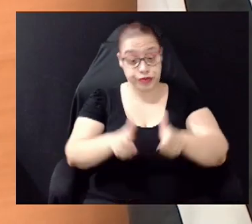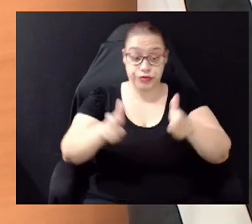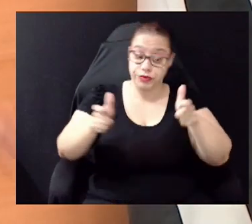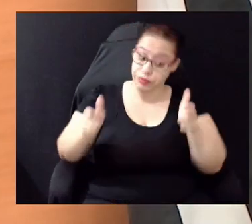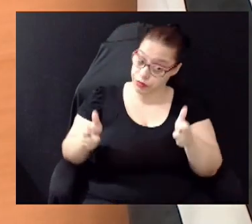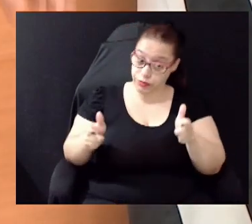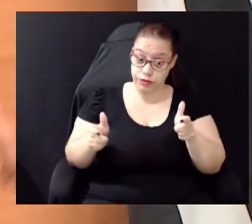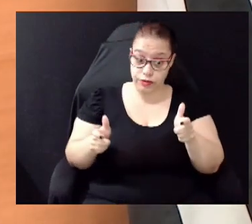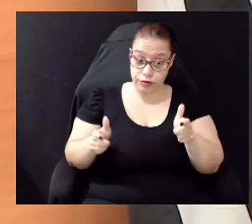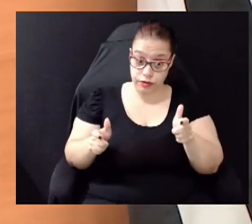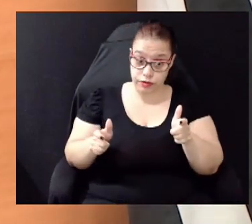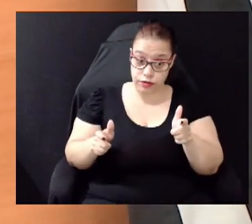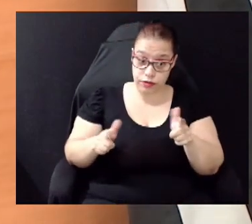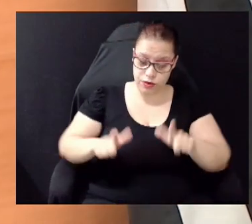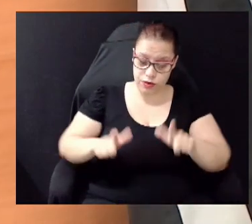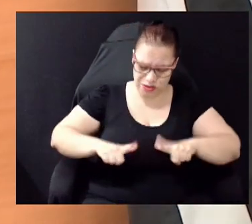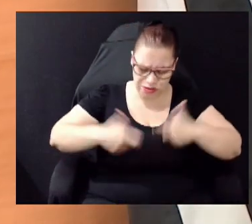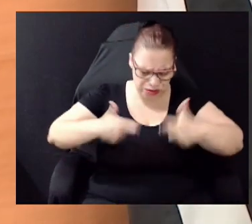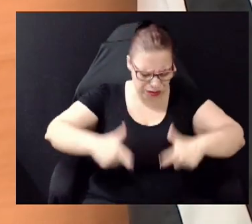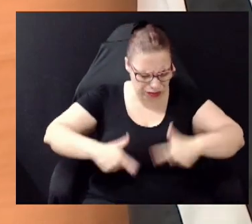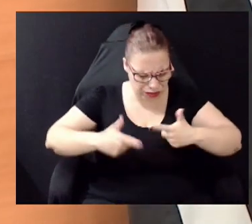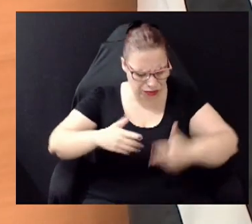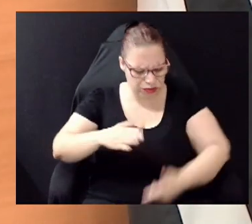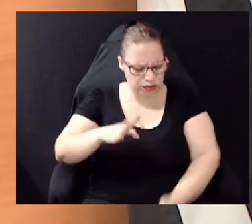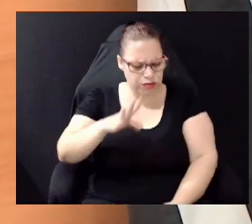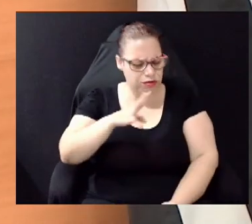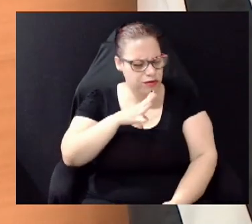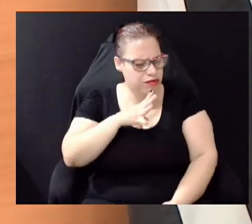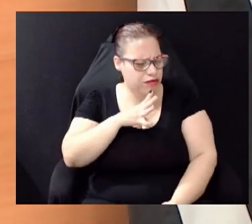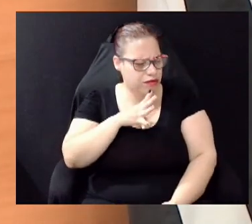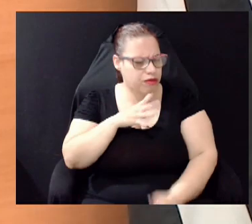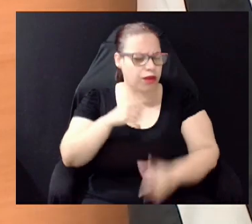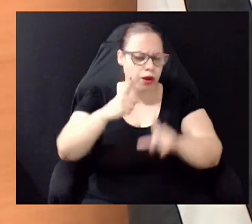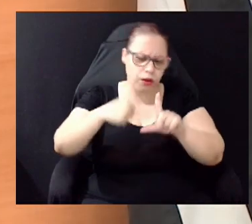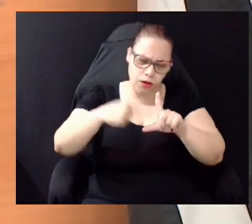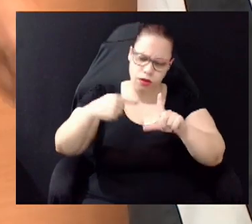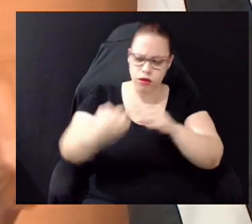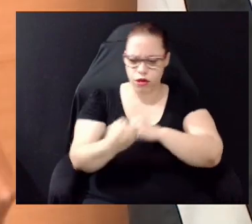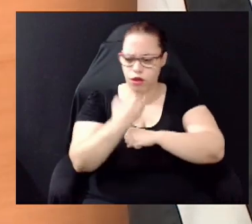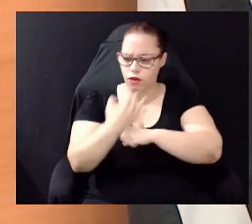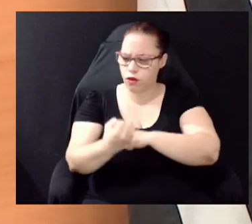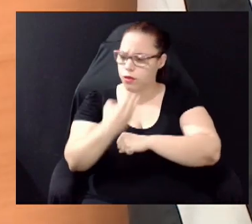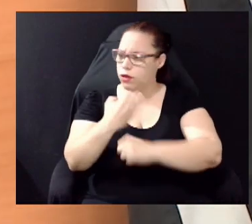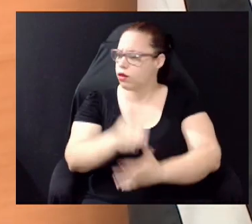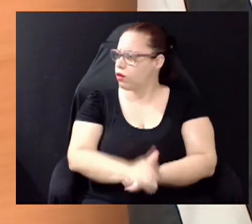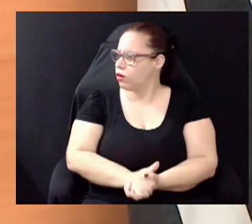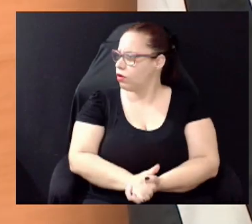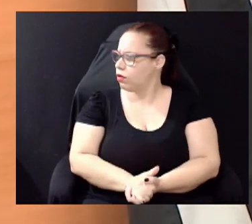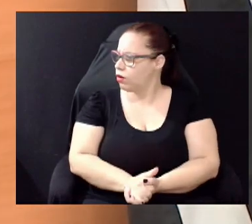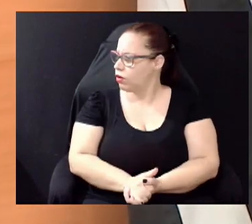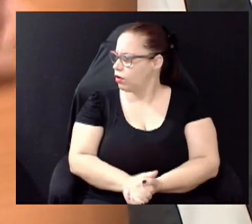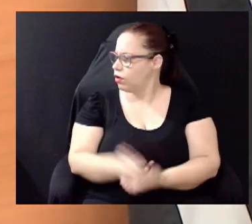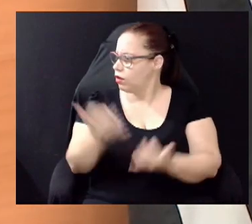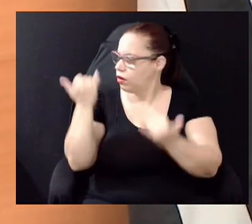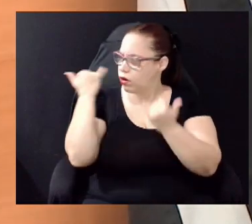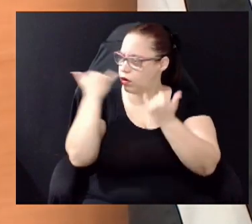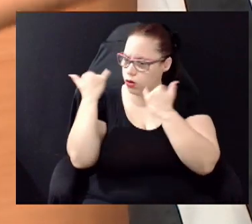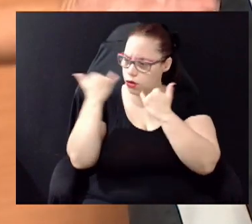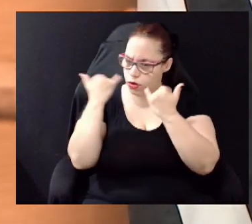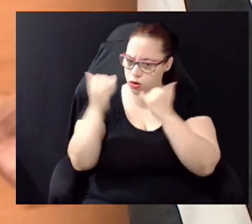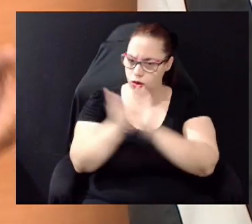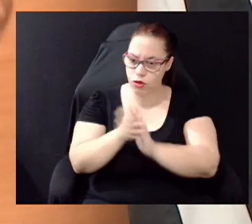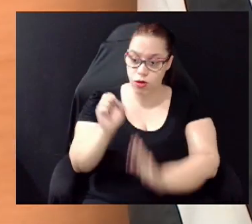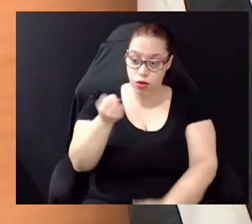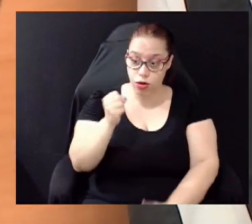de luta? Todos têm conhecimento, têm dados, têm informações. Se nós pegarmos o dia 8, é um dia marco, é um